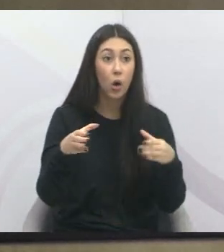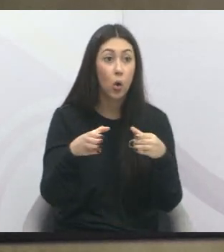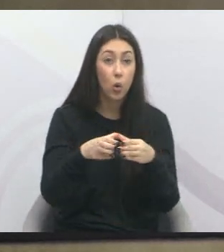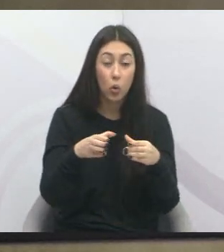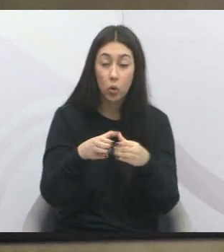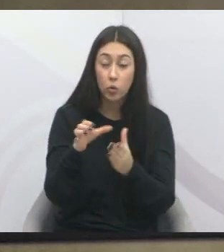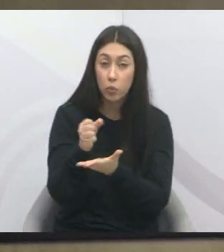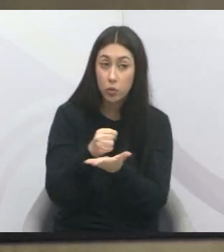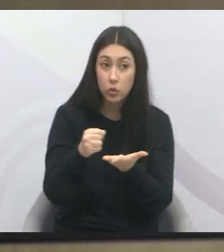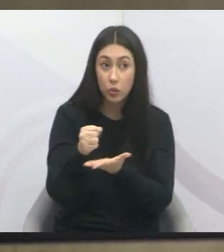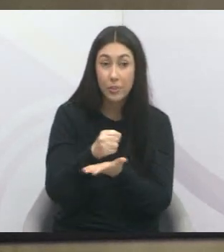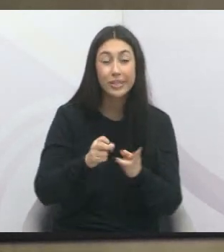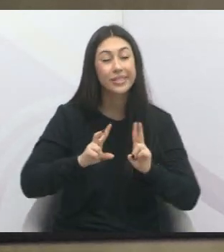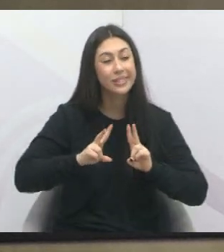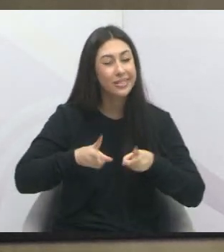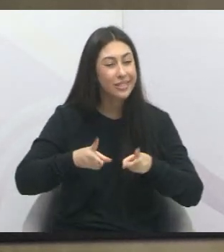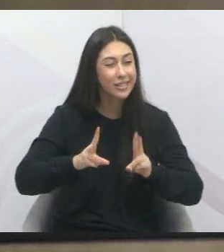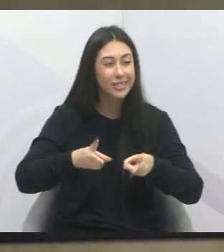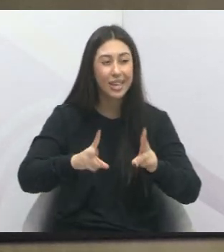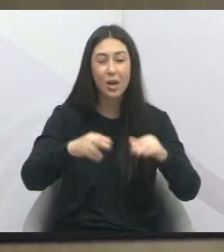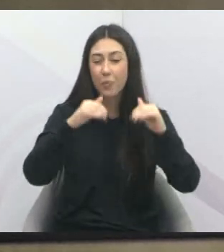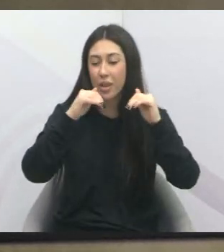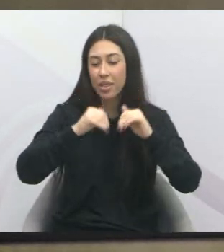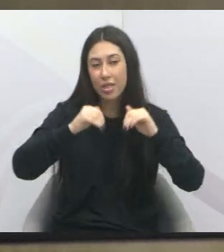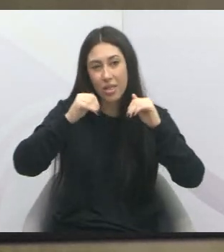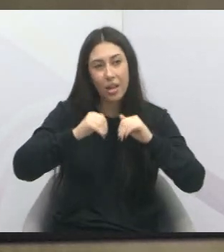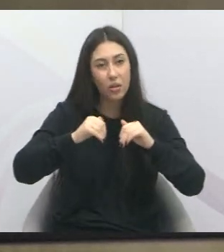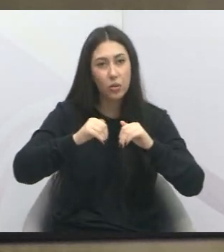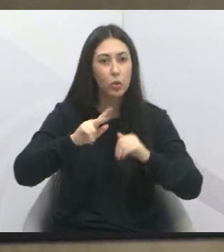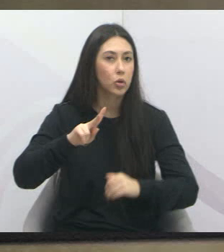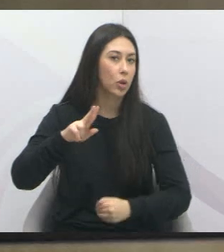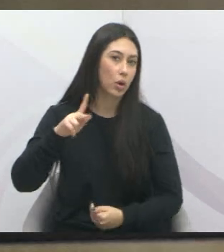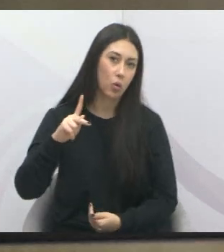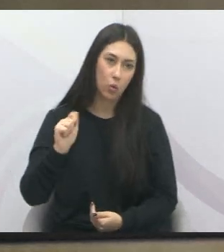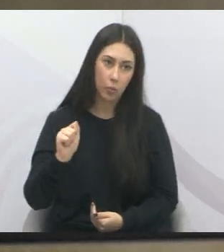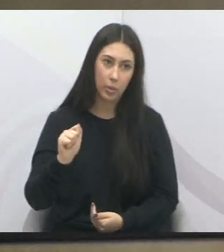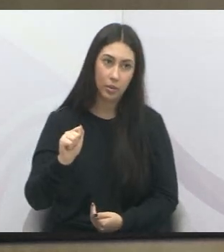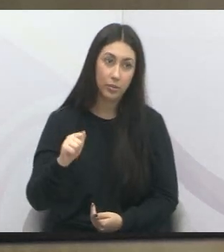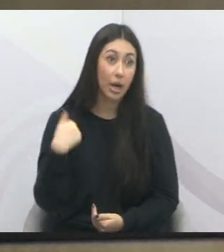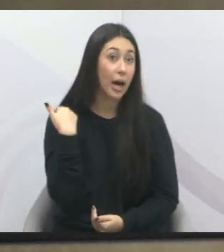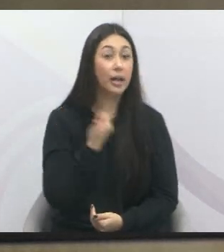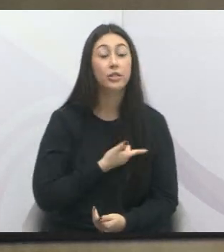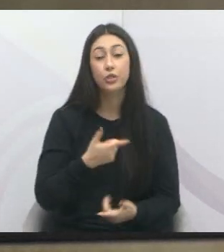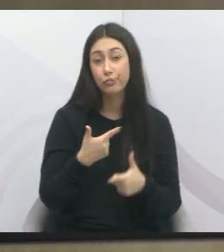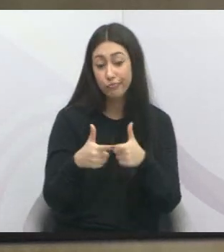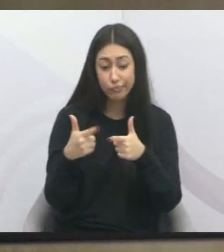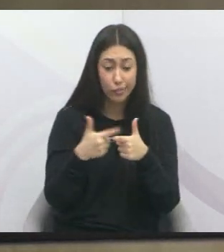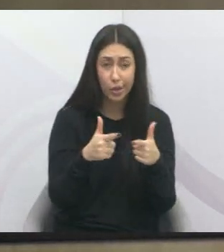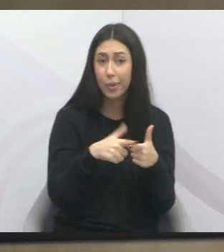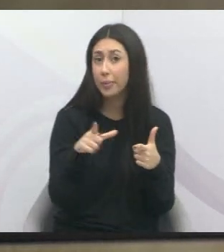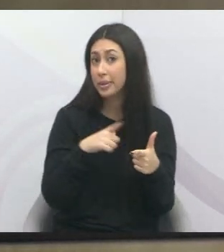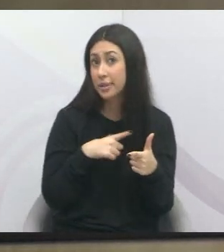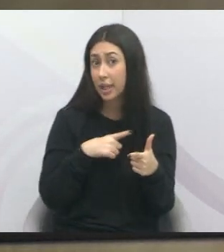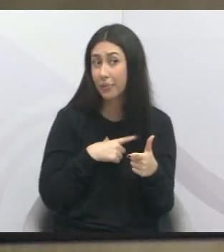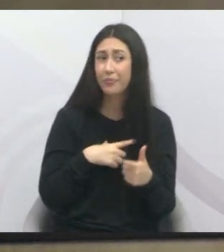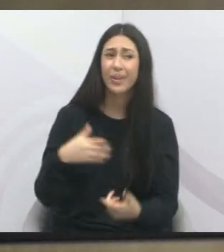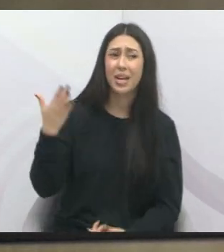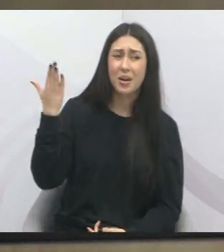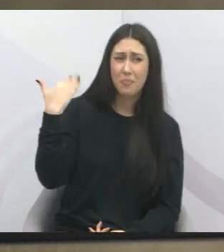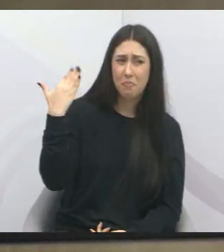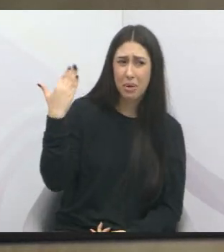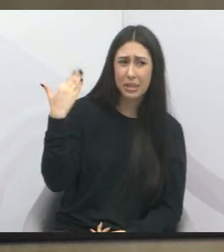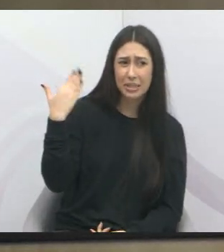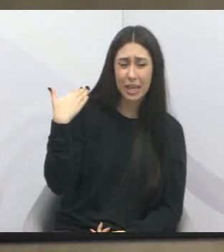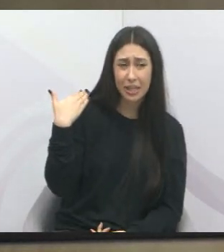atenção básica está sempre dentro das unidades básicas. A gente enfrenta problemas. Então, antigamente, o pronto-socorro